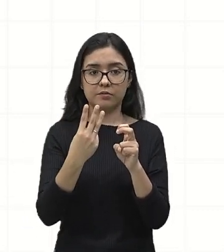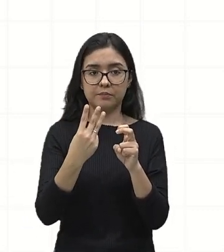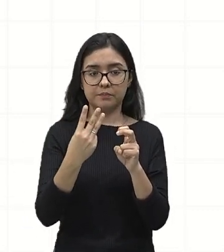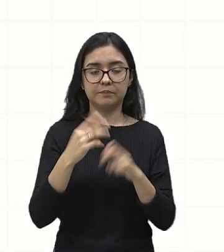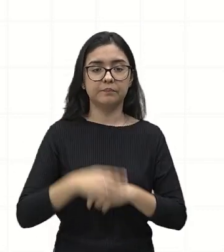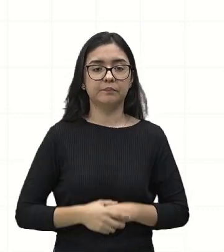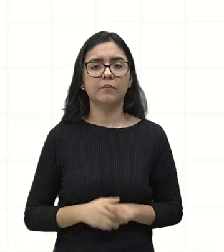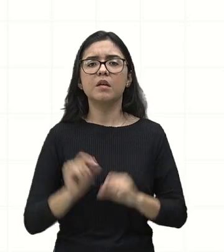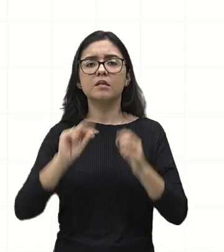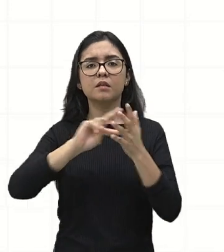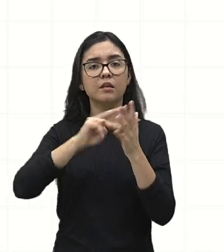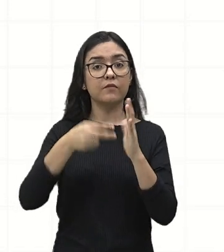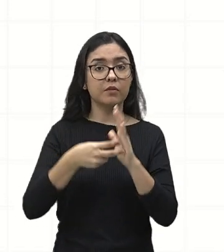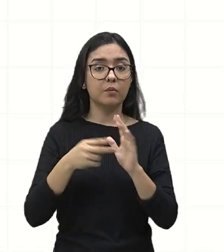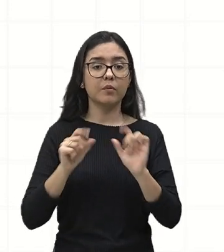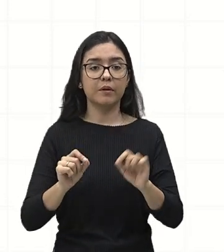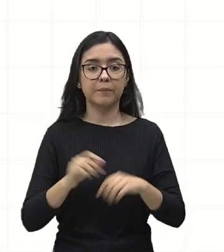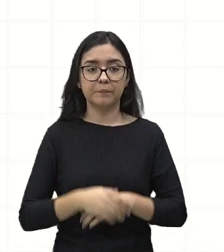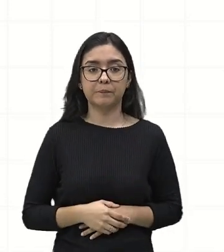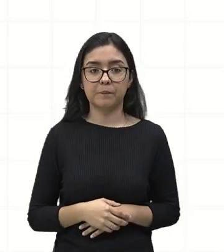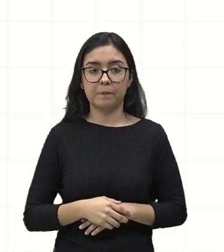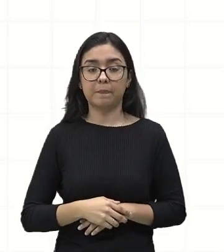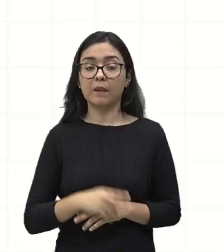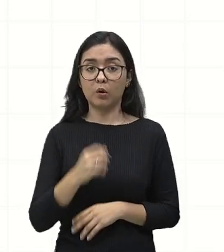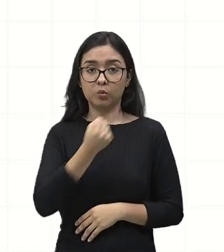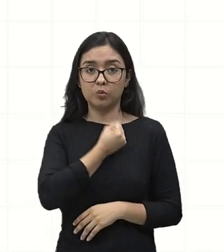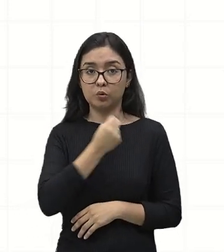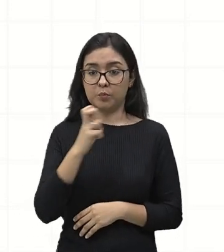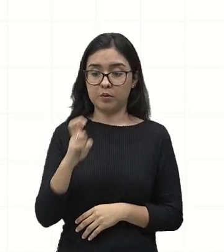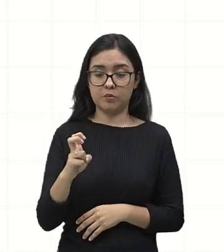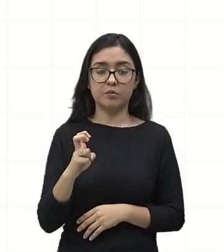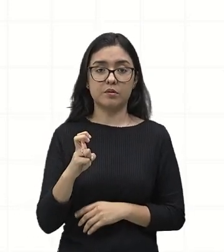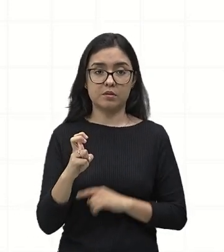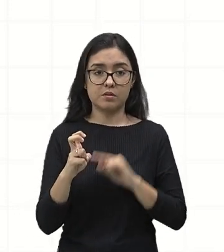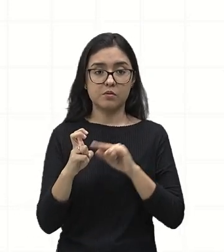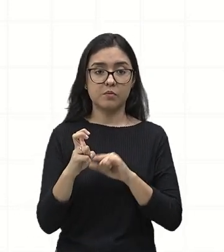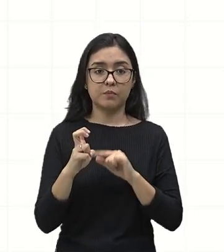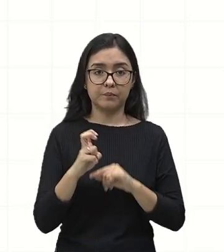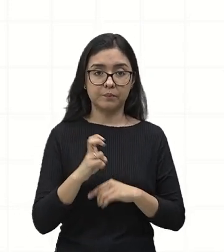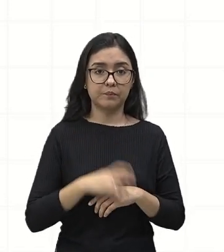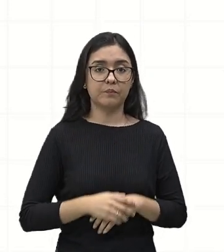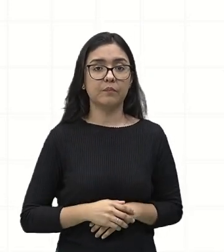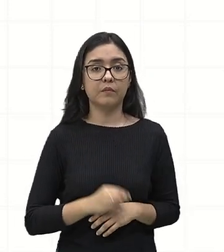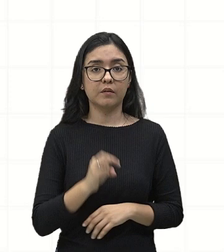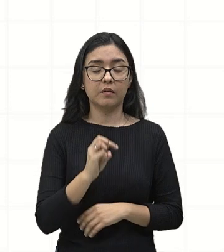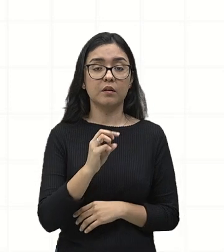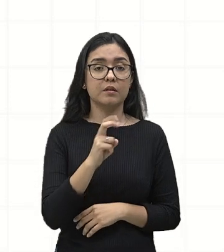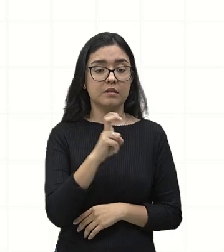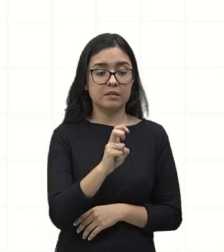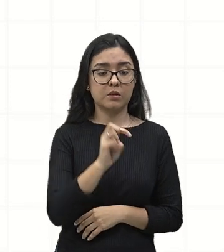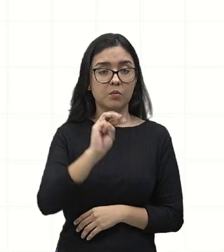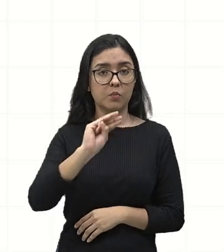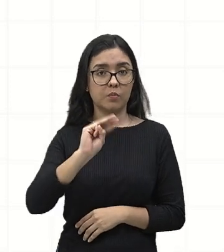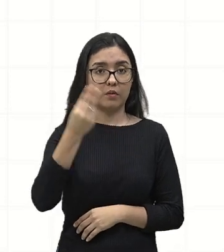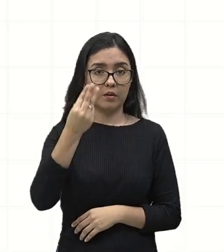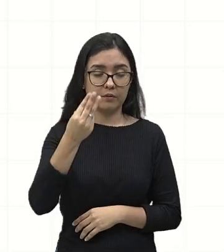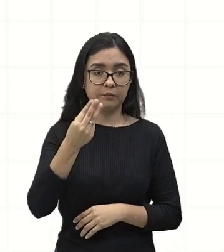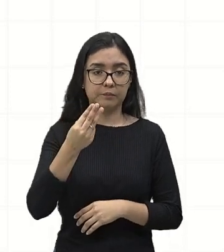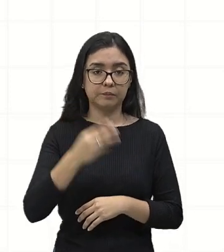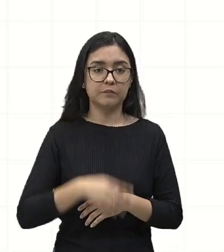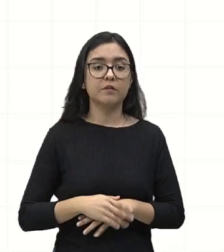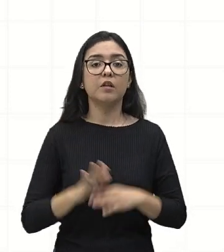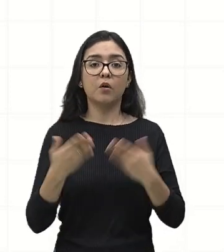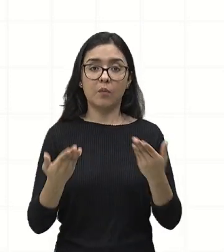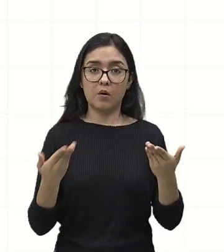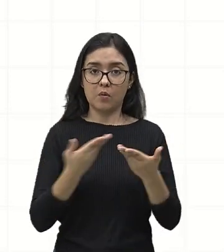O que isso significa? Que a base, que é o 5, o expoente é o 3, então você vai multiplicar o 5 por ele